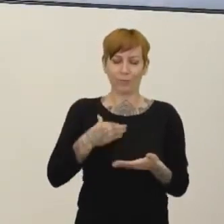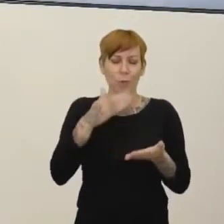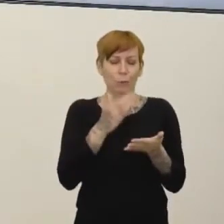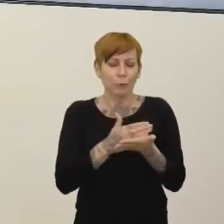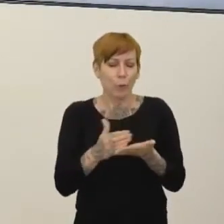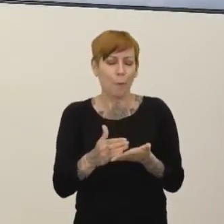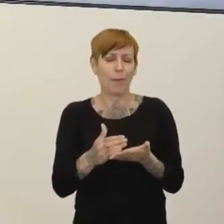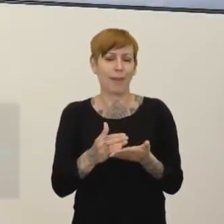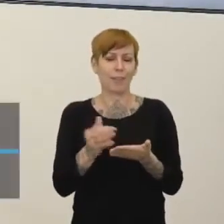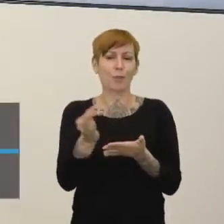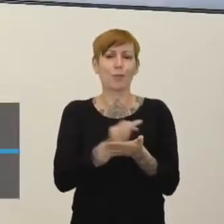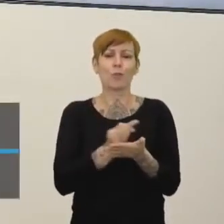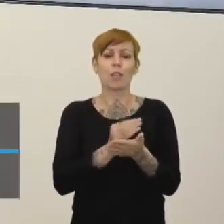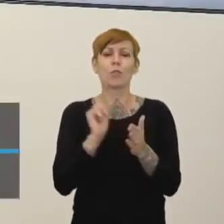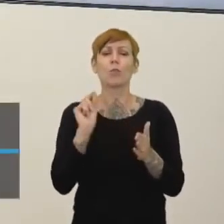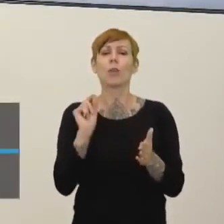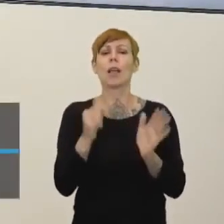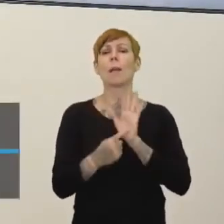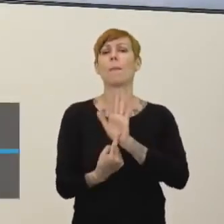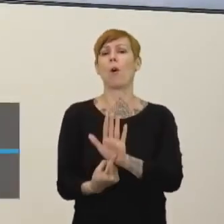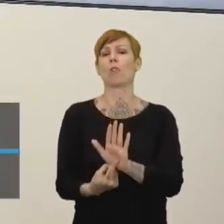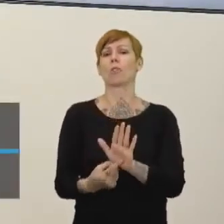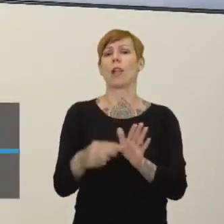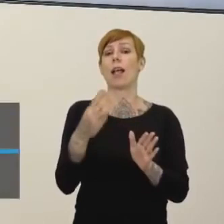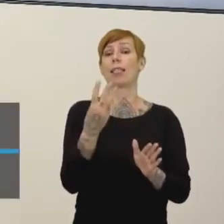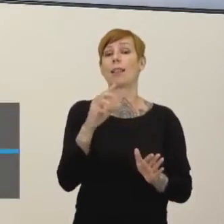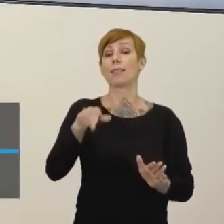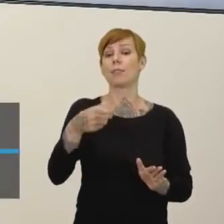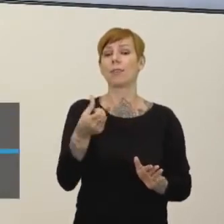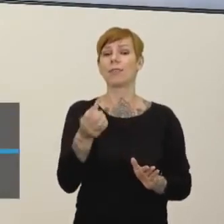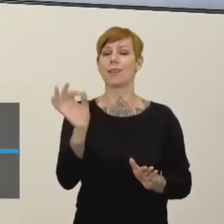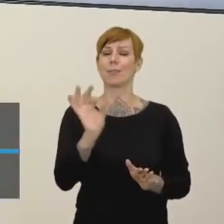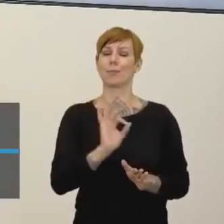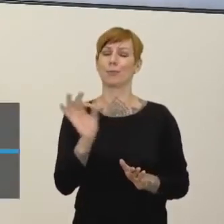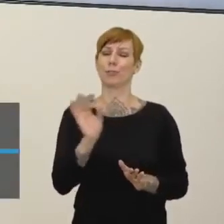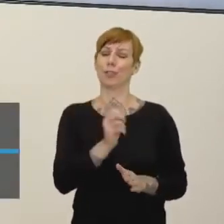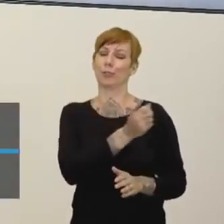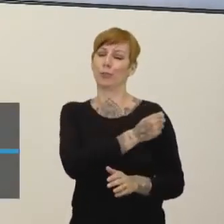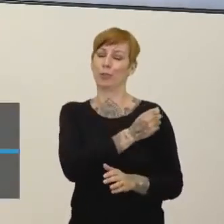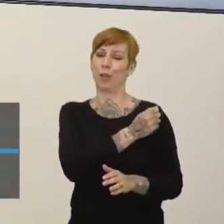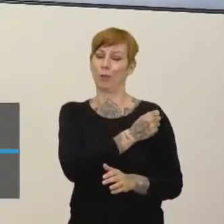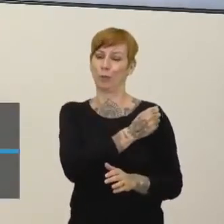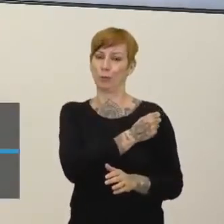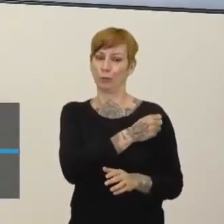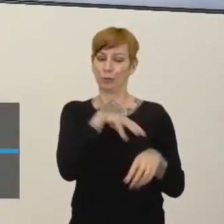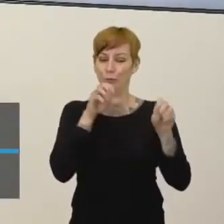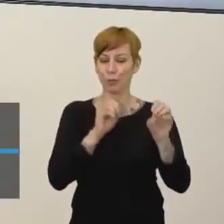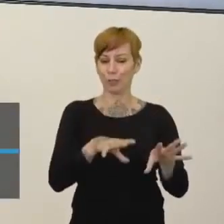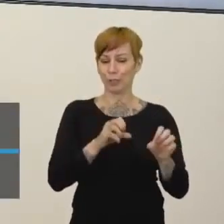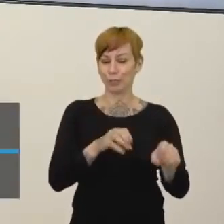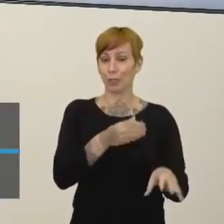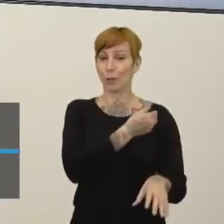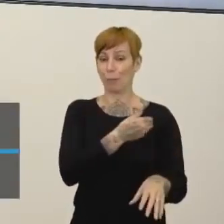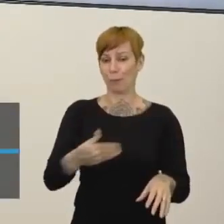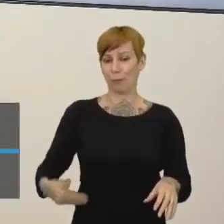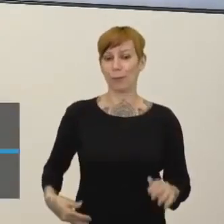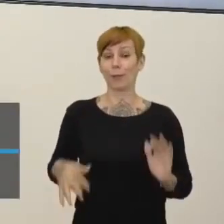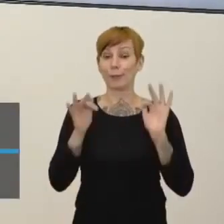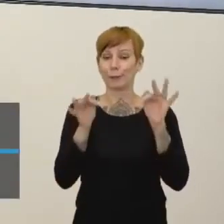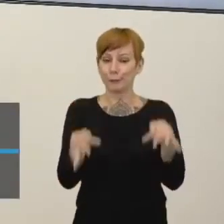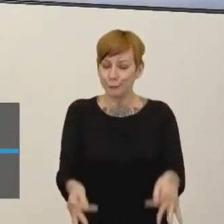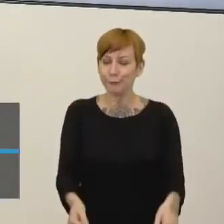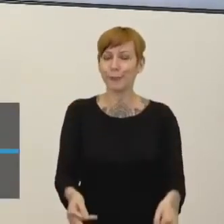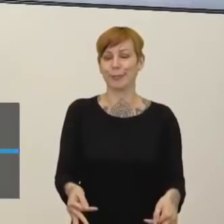ele apresenta para a gente? 3,6% dos alunos do ensino público chegaram aí ao final do ensino fundamental